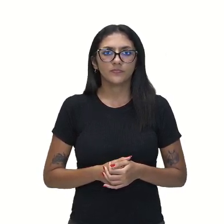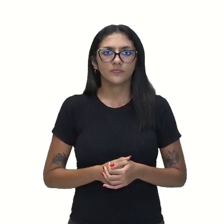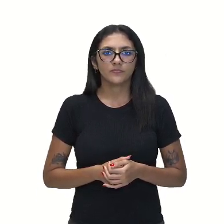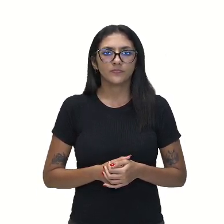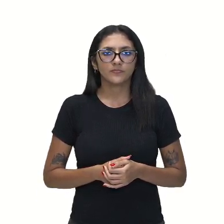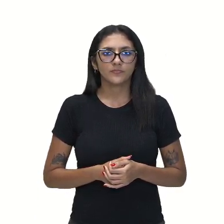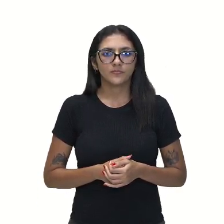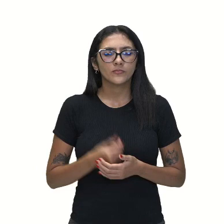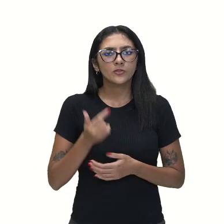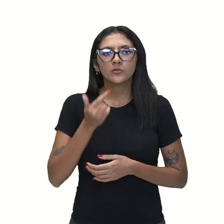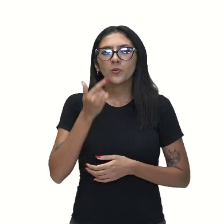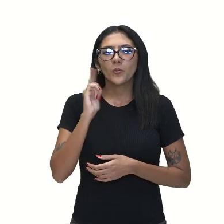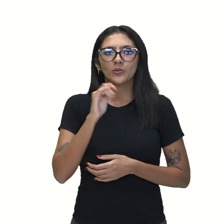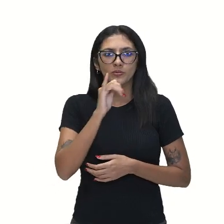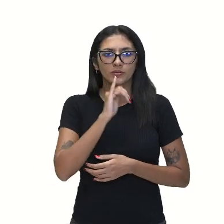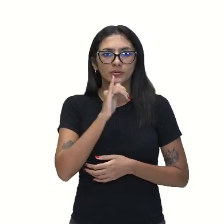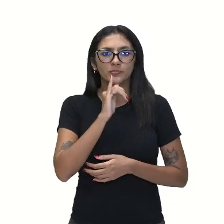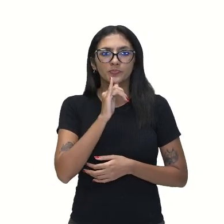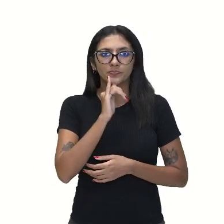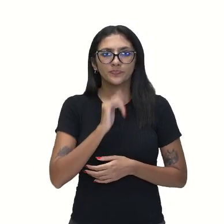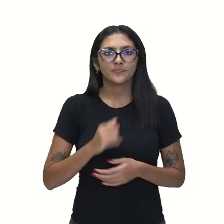O nosso próximo exemplo aqui, ó,